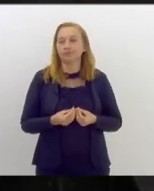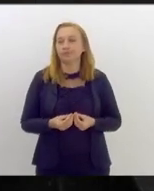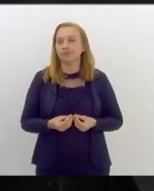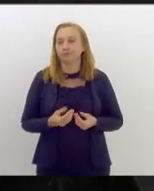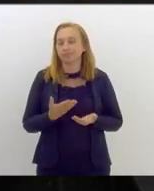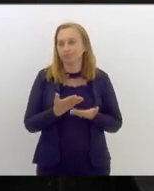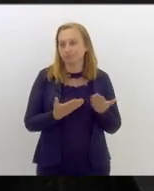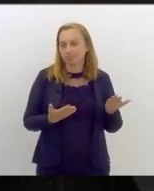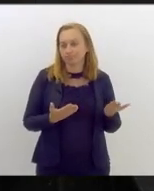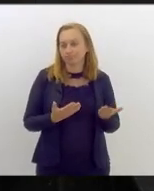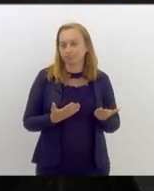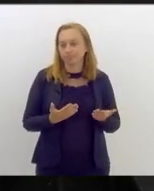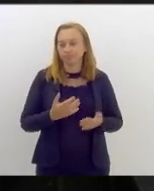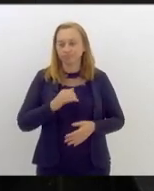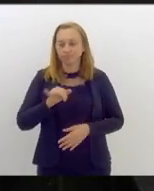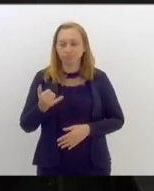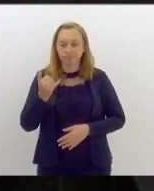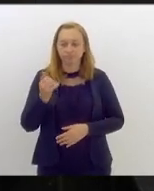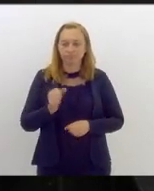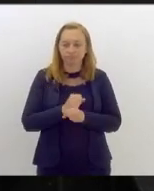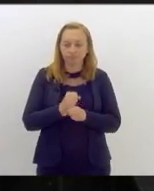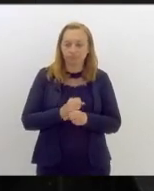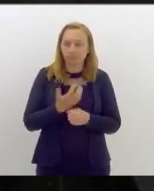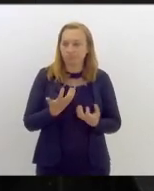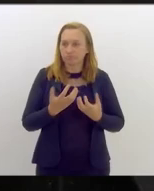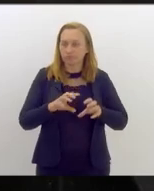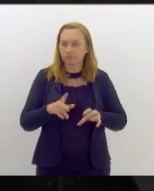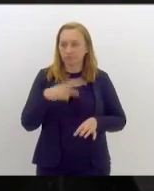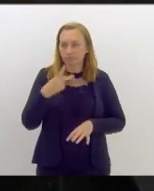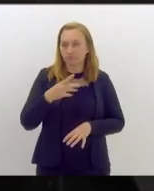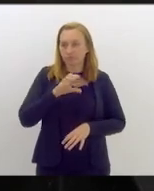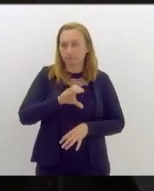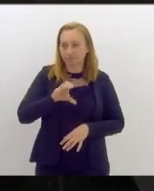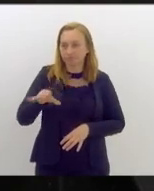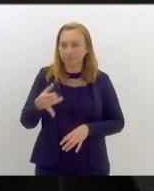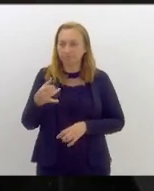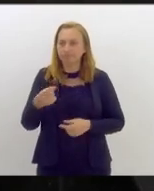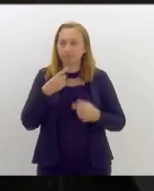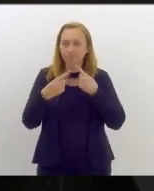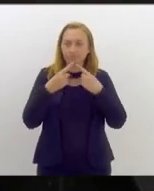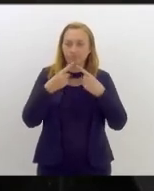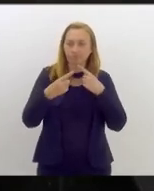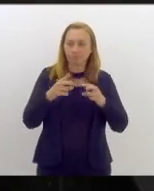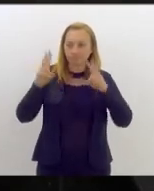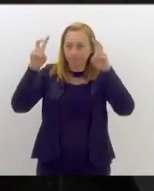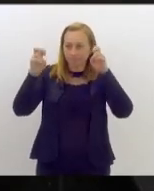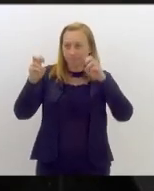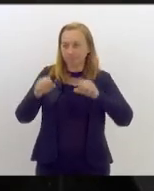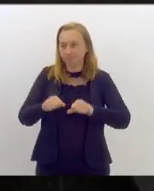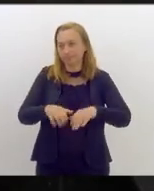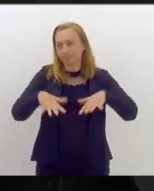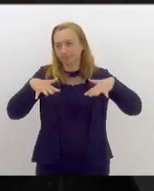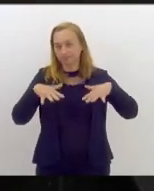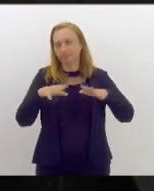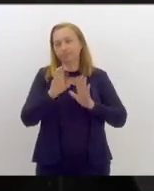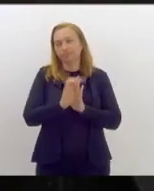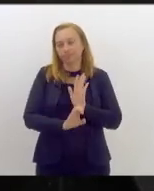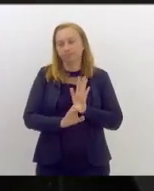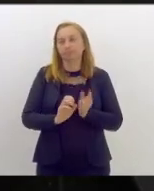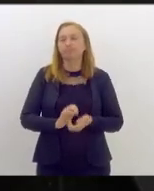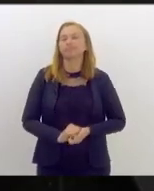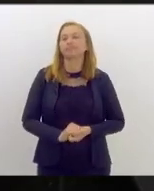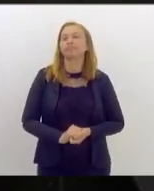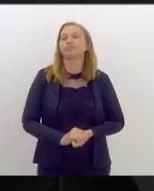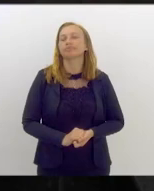eu não quis mexer não sei CJ para discutir essa matéria mais emendas então isso implica